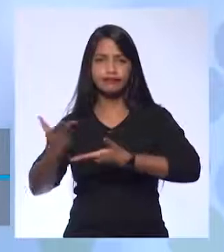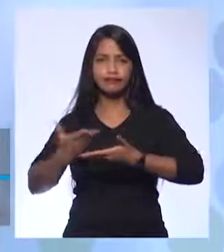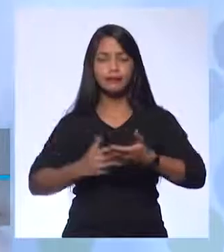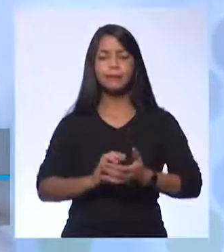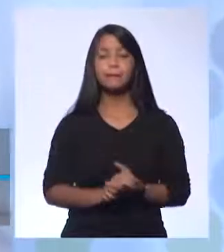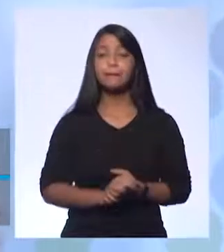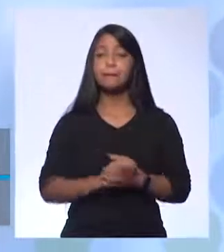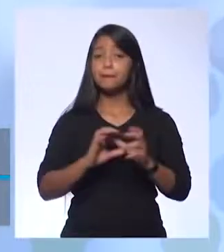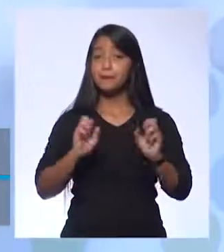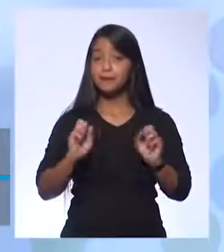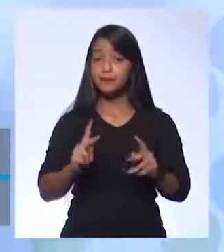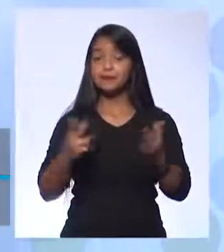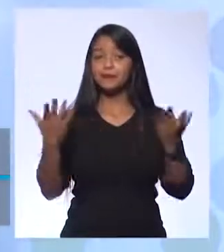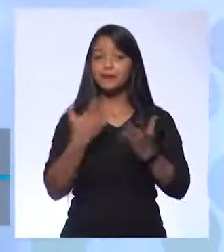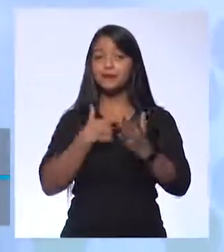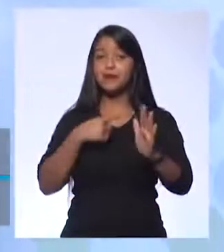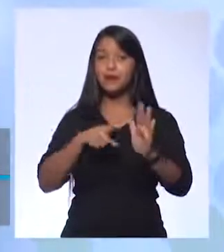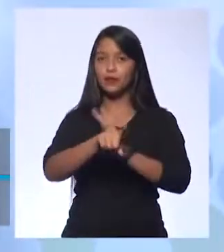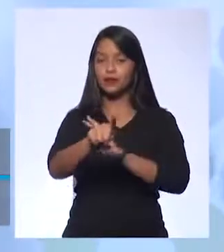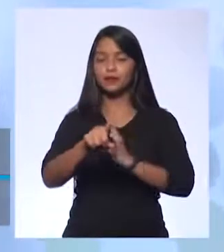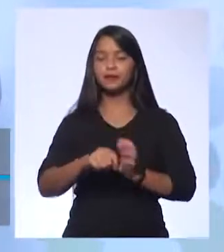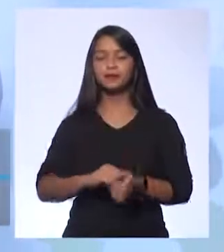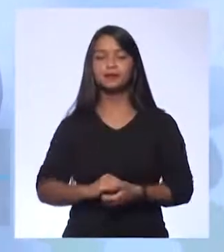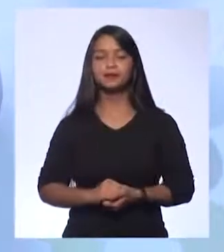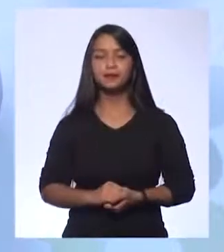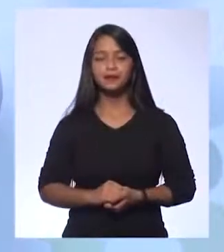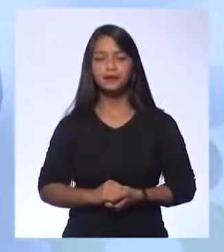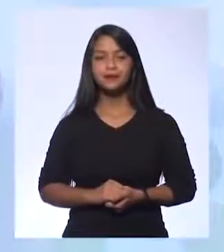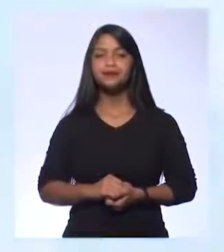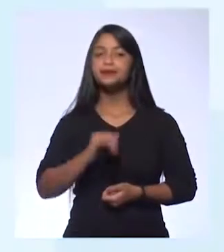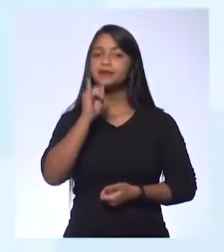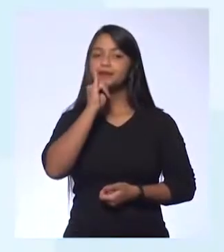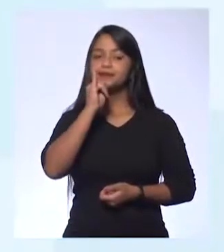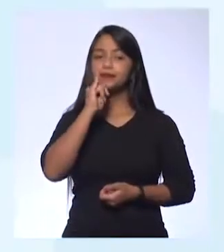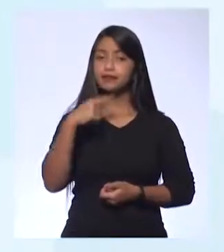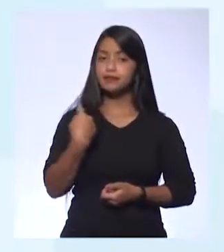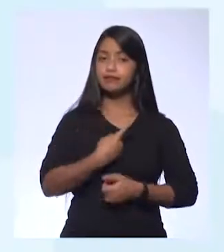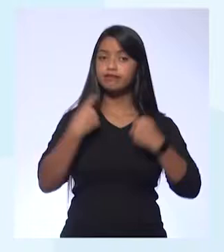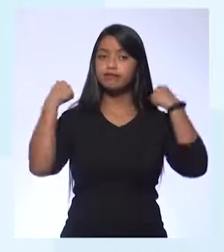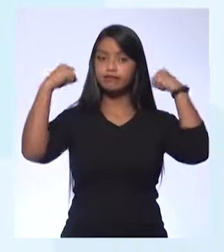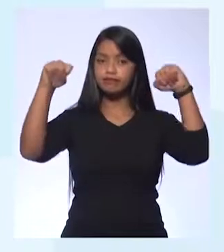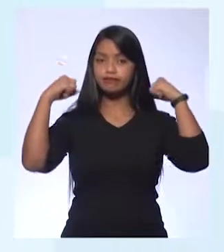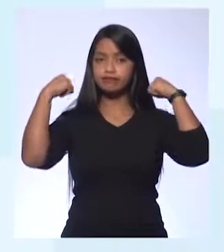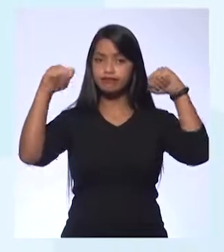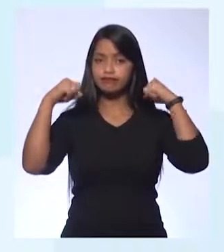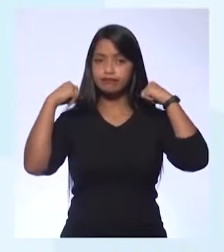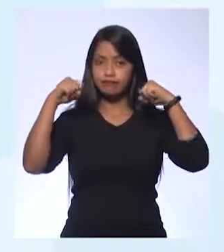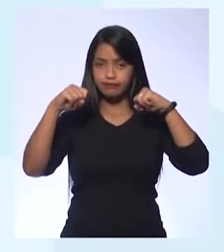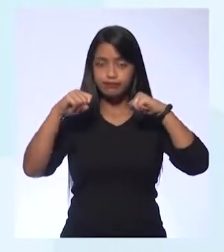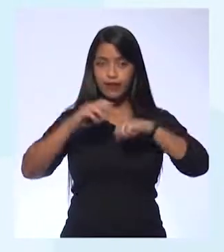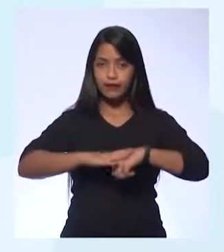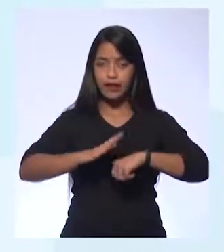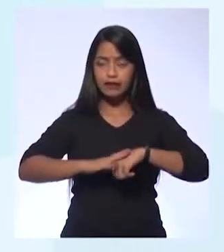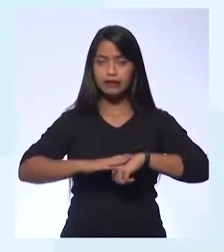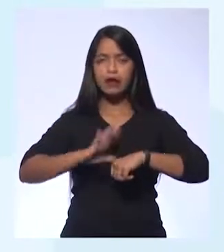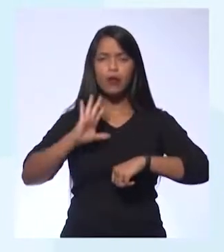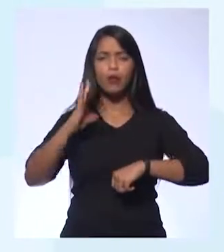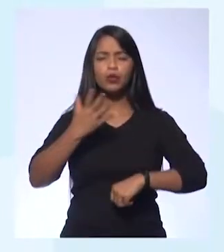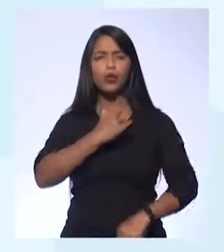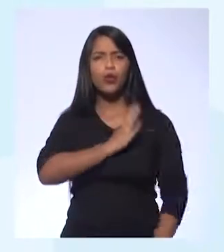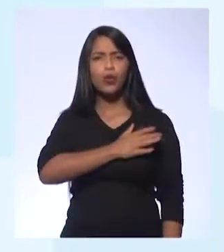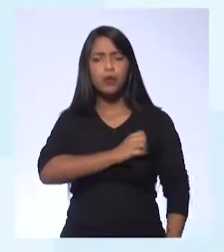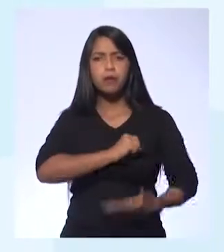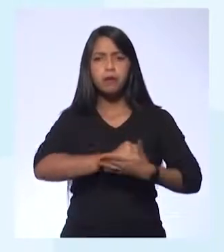saber o seguinte: por que, quando fazemos atividades físicas, normalmente o coração acelera